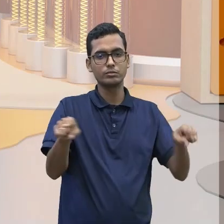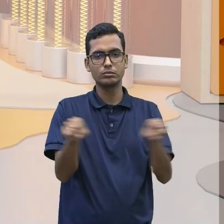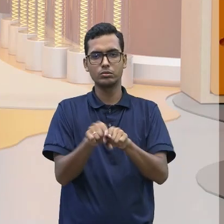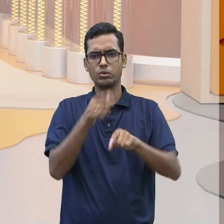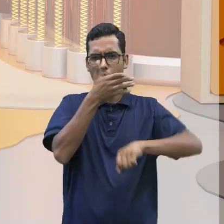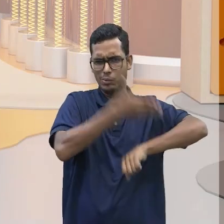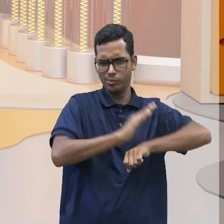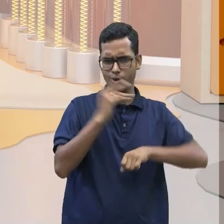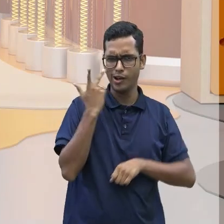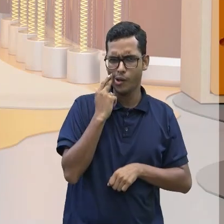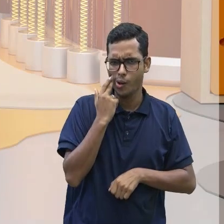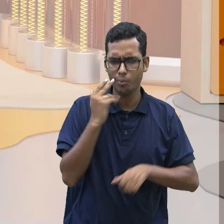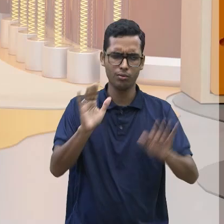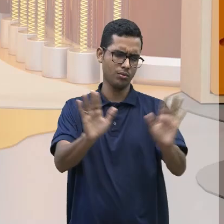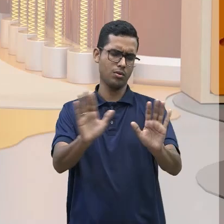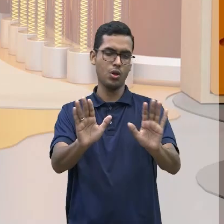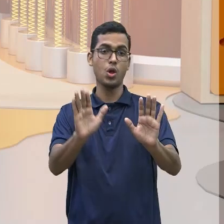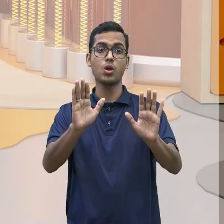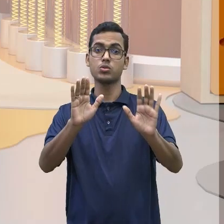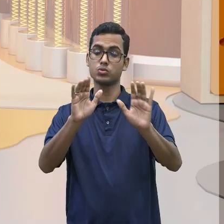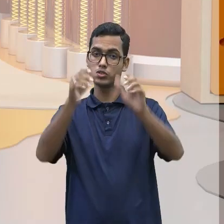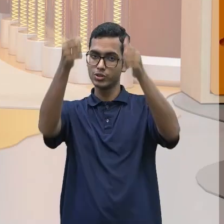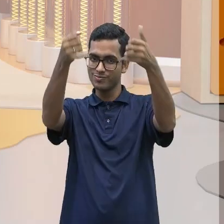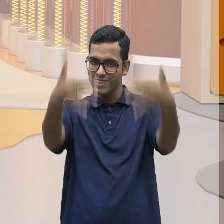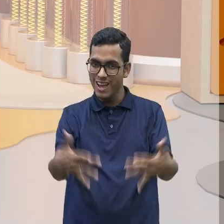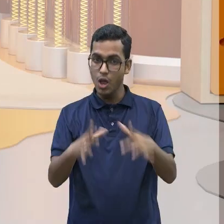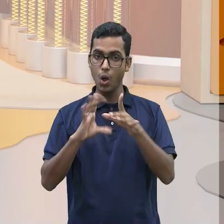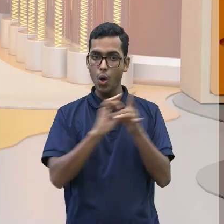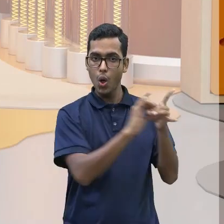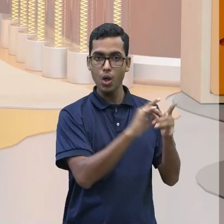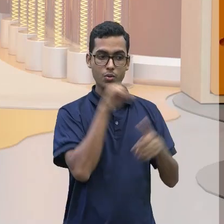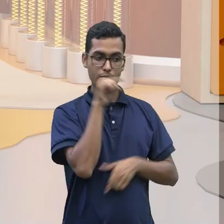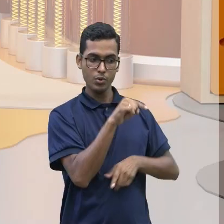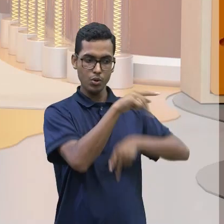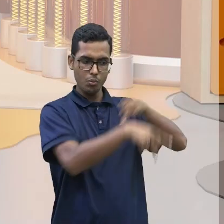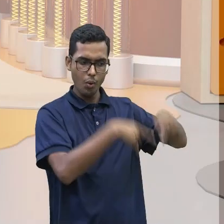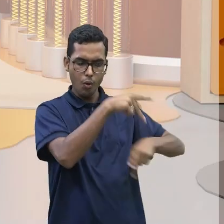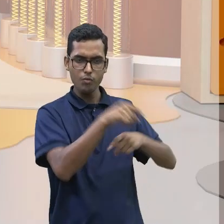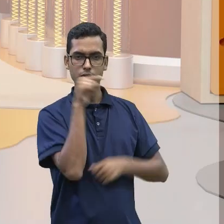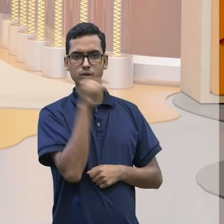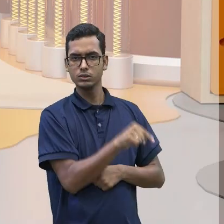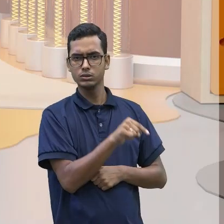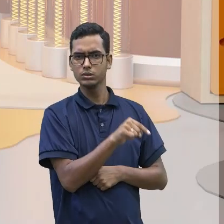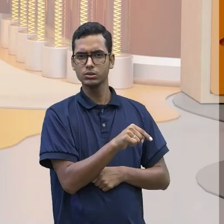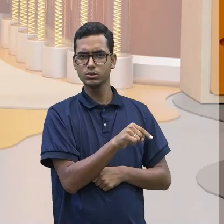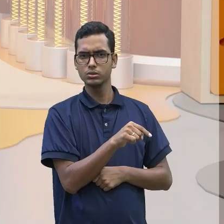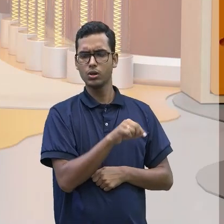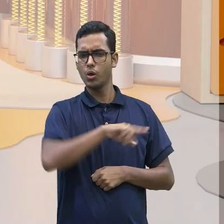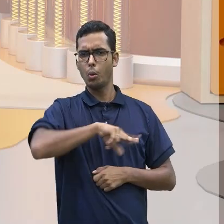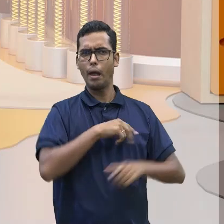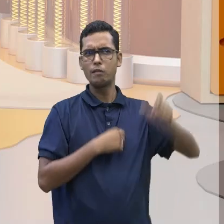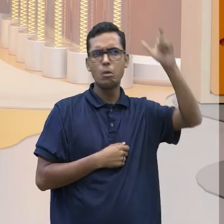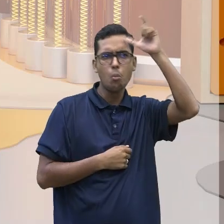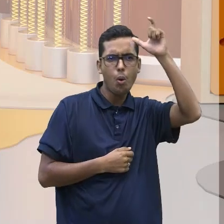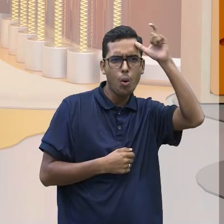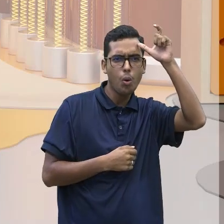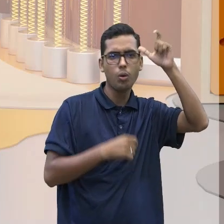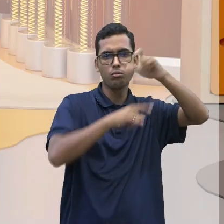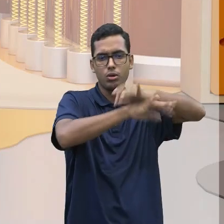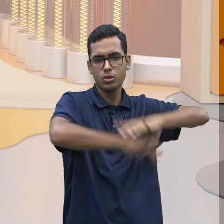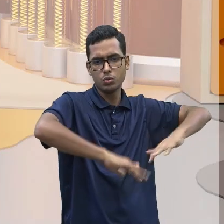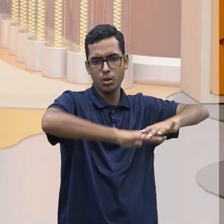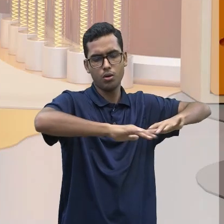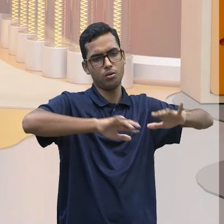normal, não. Mas naquele contexto, para aquele povo, não havia essa demonização desse